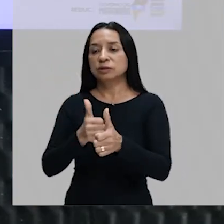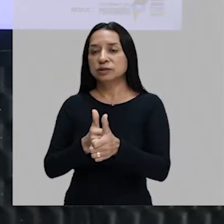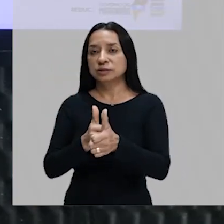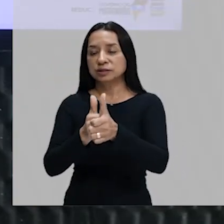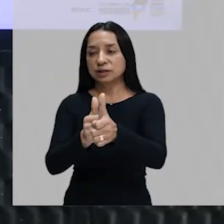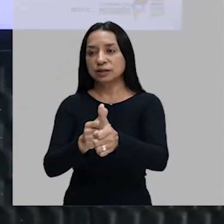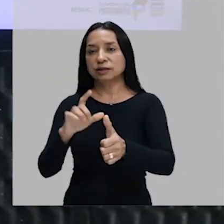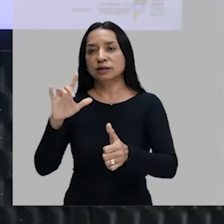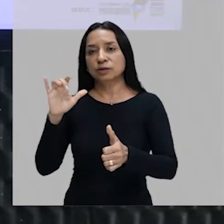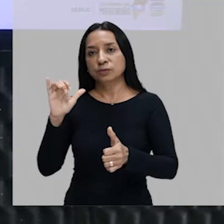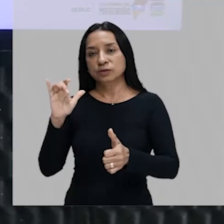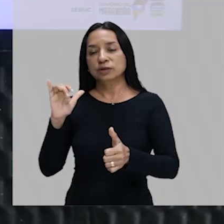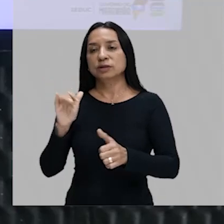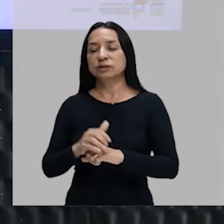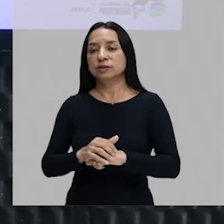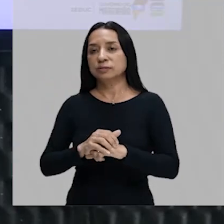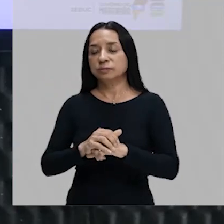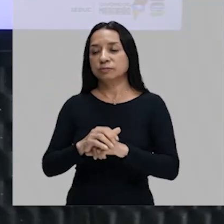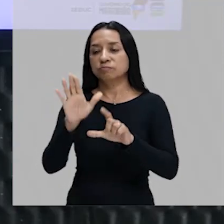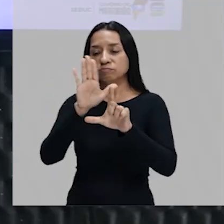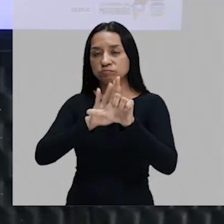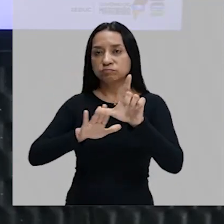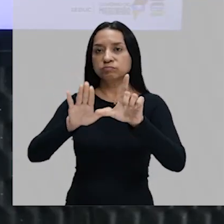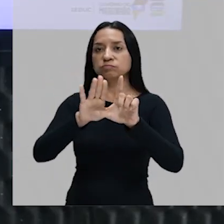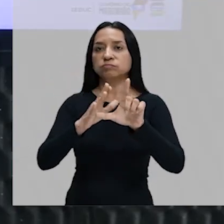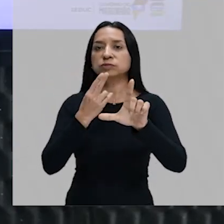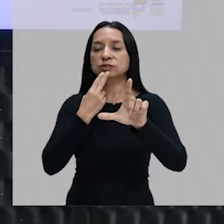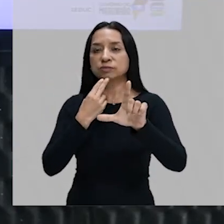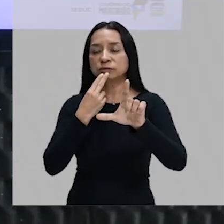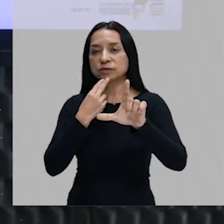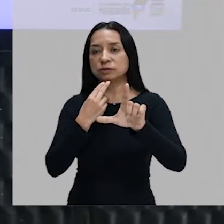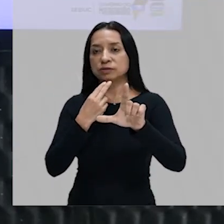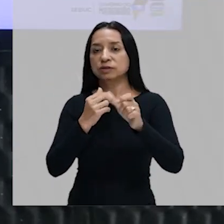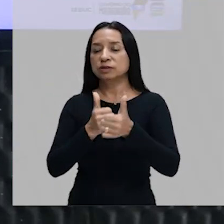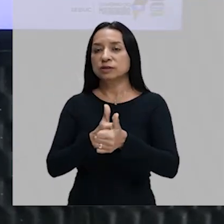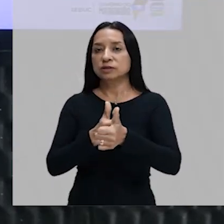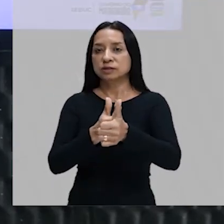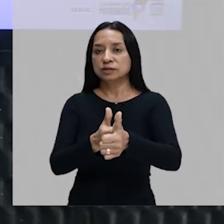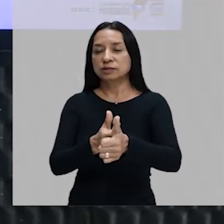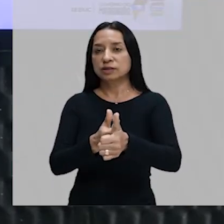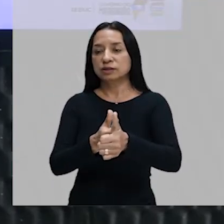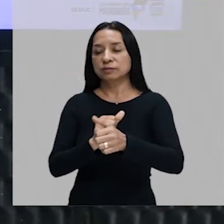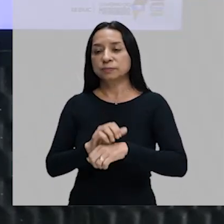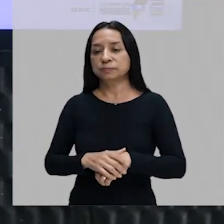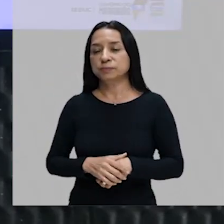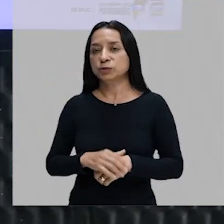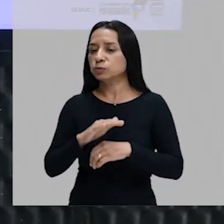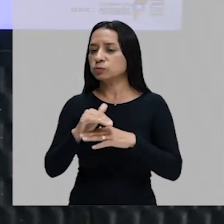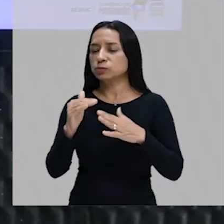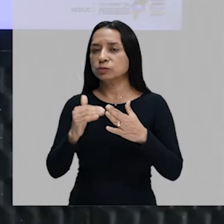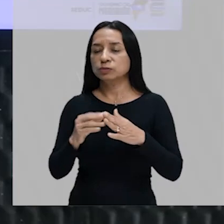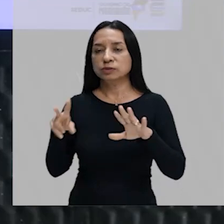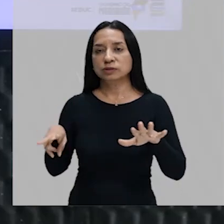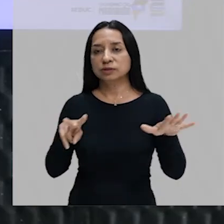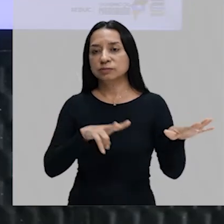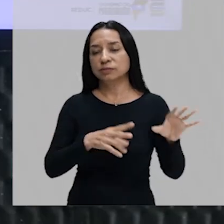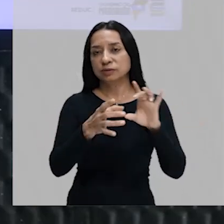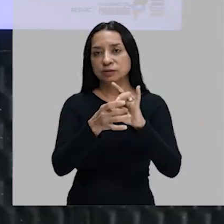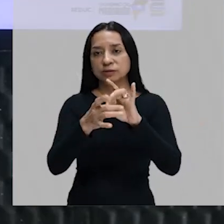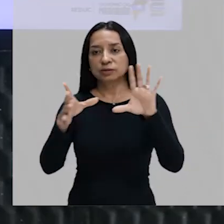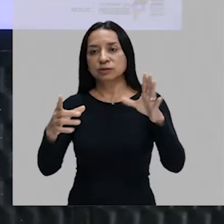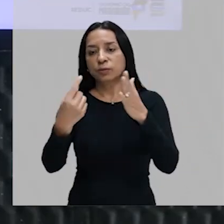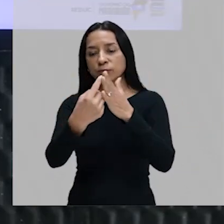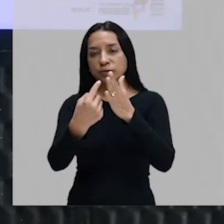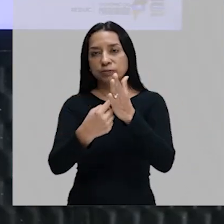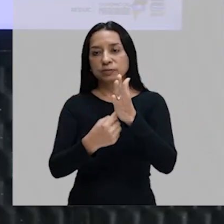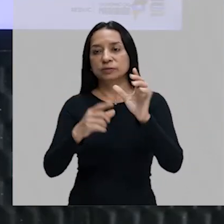no Instagram, @plataforma Gonçalves Dias. Segue a gente lá, curte, compartilha. Lá toda semana é disponibilizada a programação